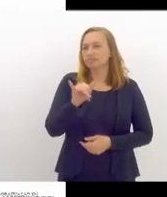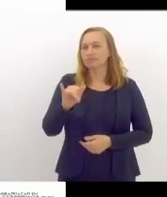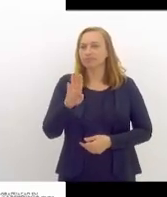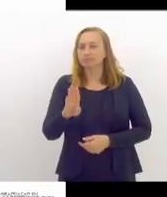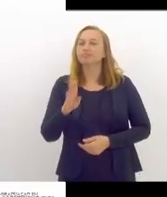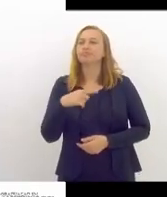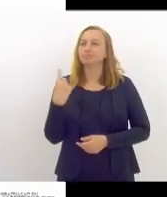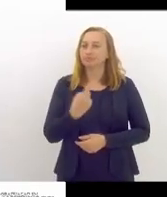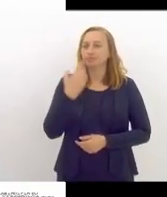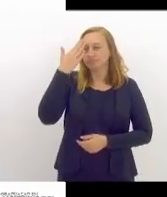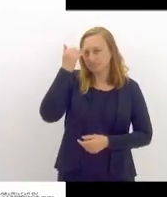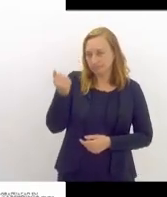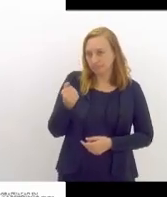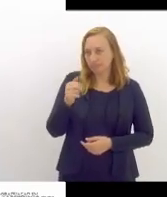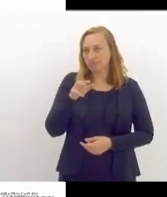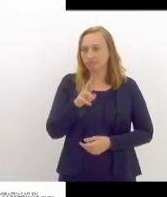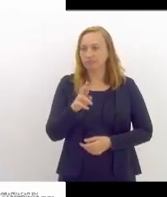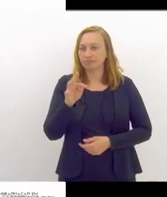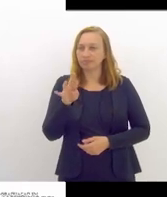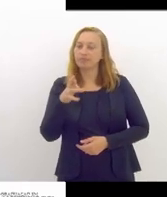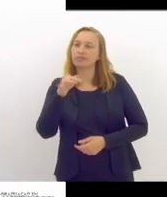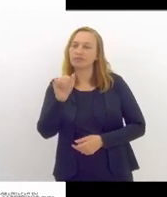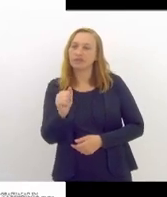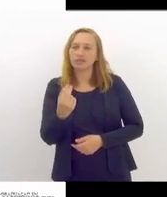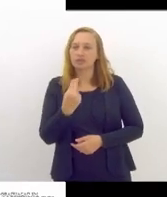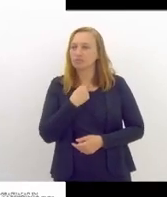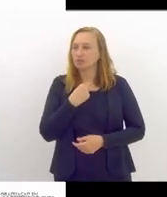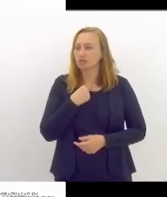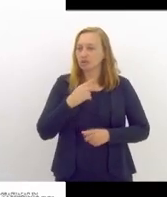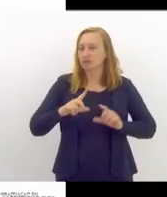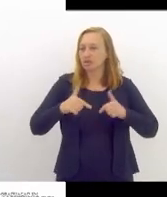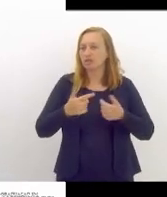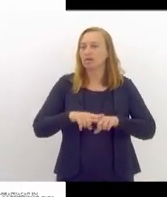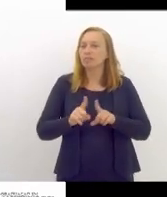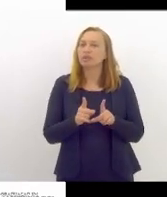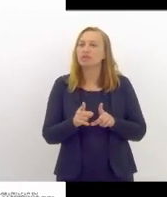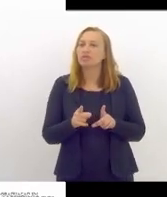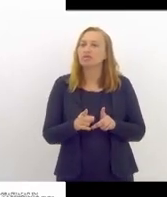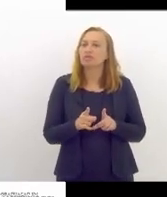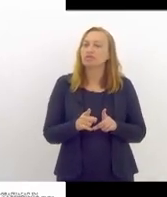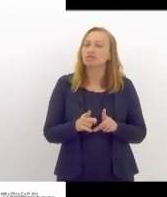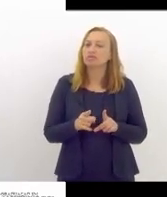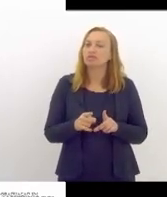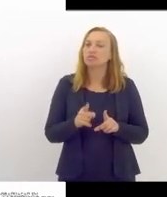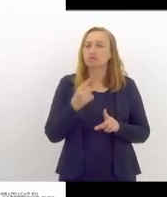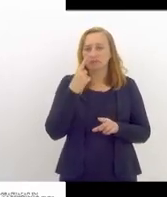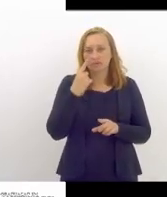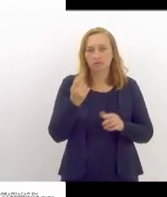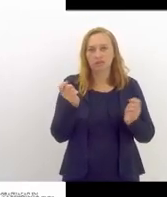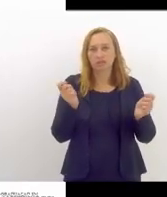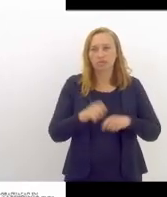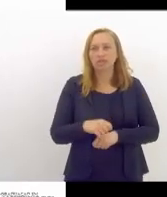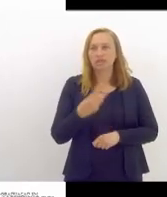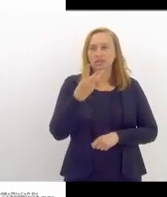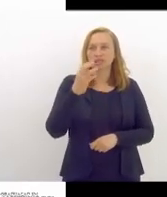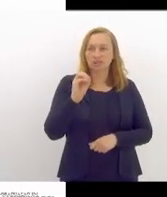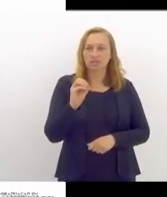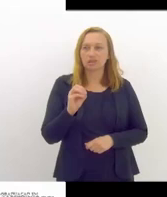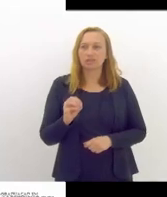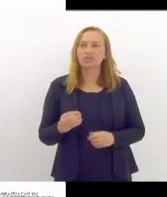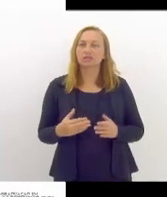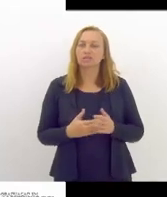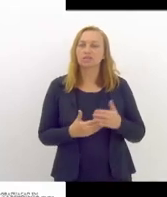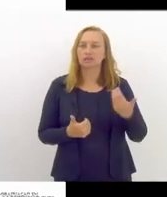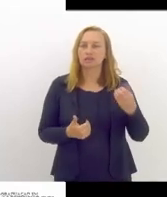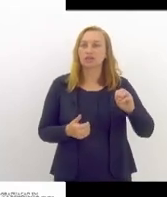né que a Refinaria ela não pode operar em plena carga mas nós simulamos ali saindo uma capacidade ociosa de 30 para 10